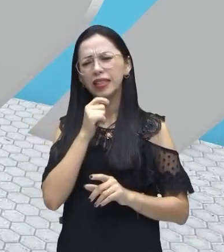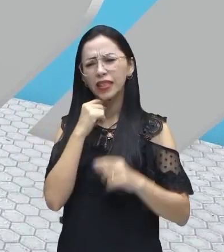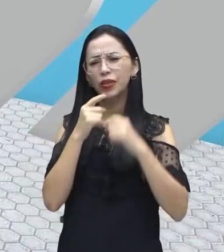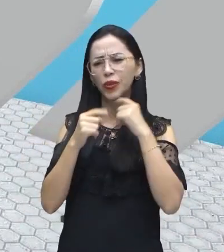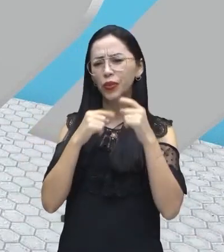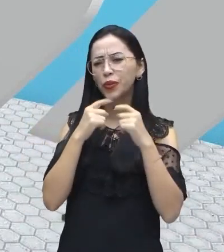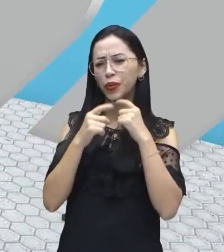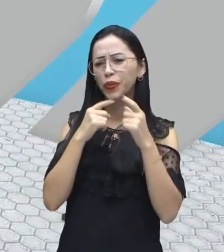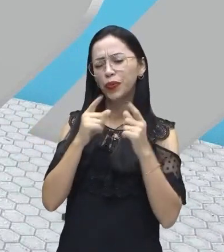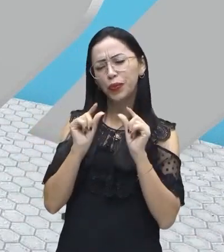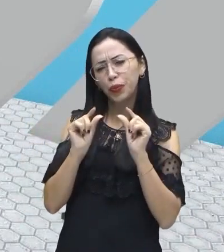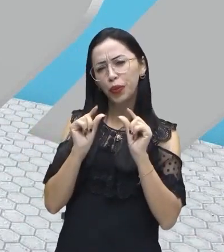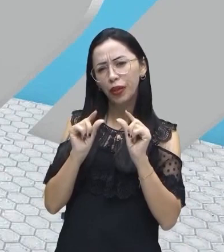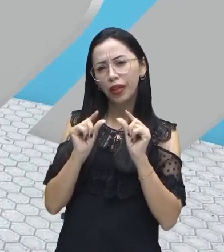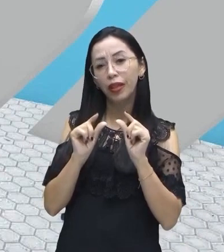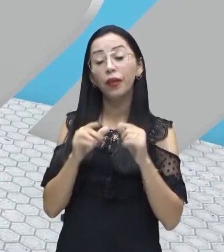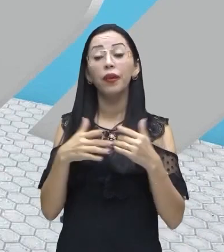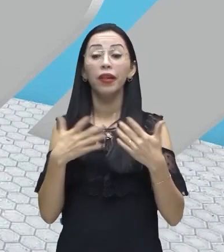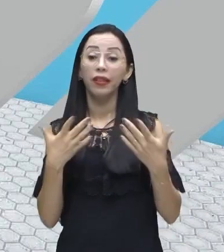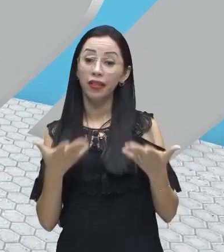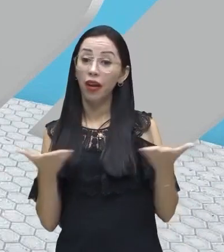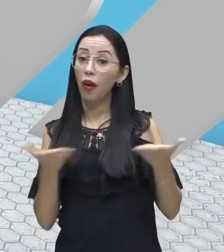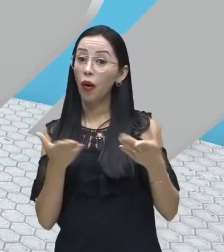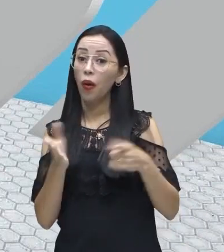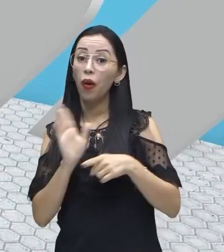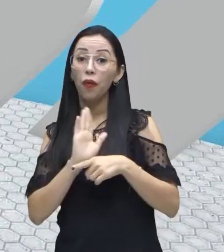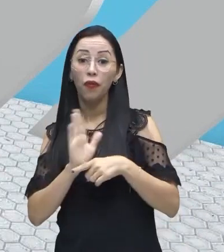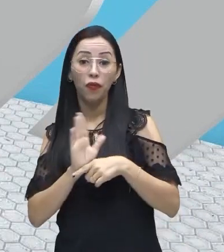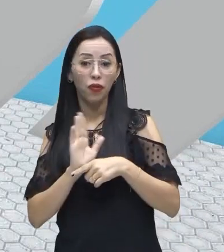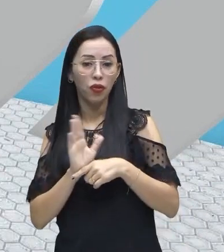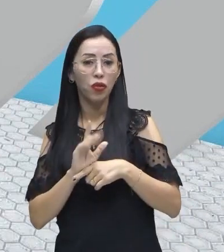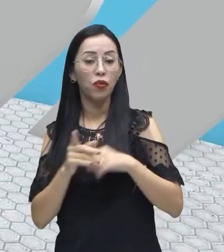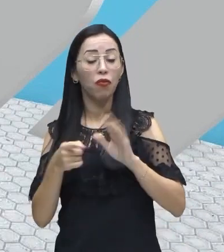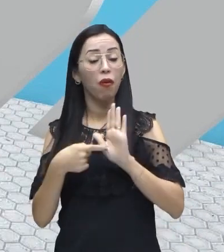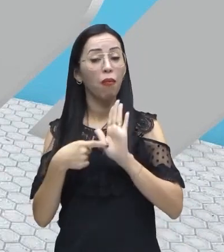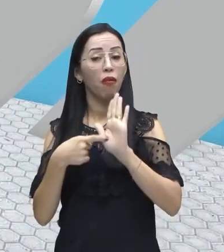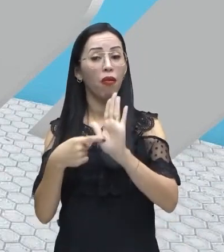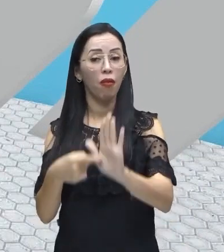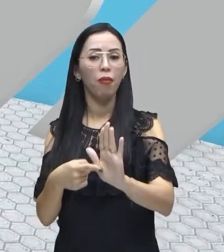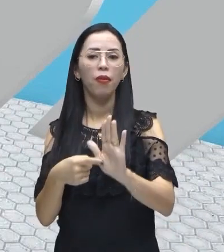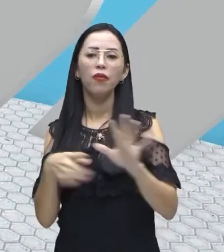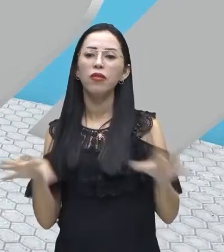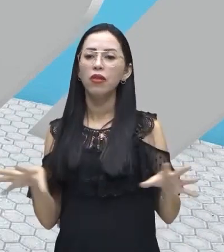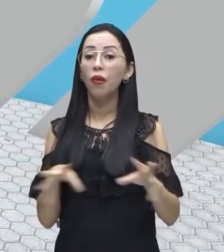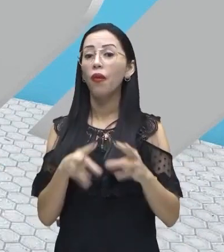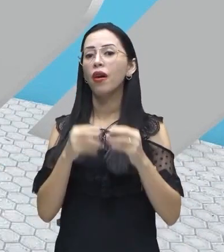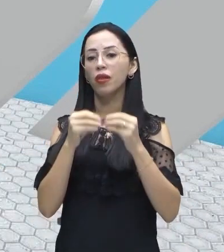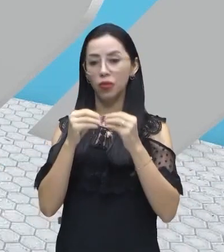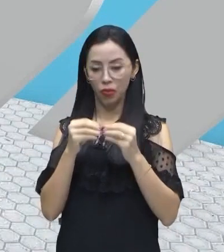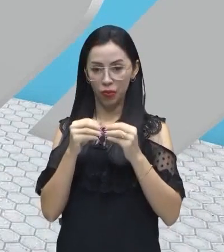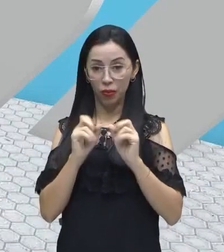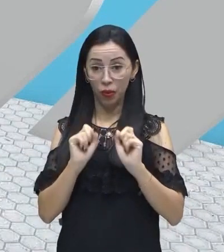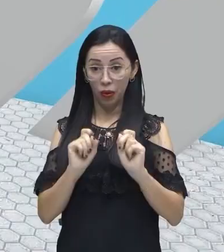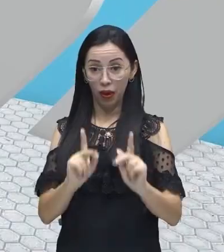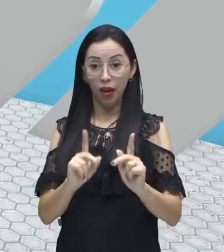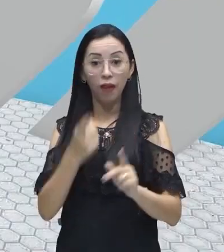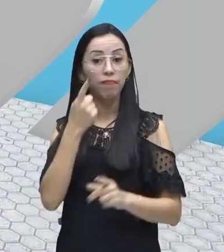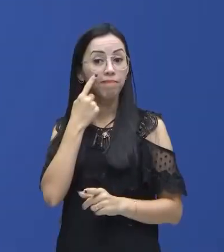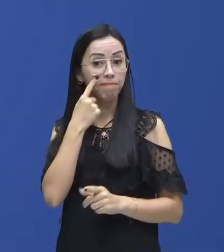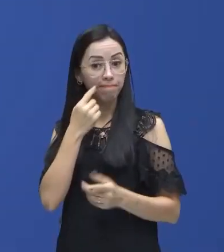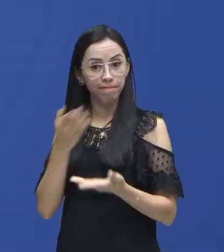bem, então vamos a um vídeo que vai fazer o quê? Um resumo desse conteúdo de hoje com todas as medidas de tempo, tá certo? De olho no